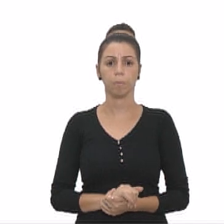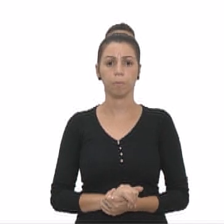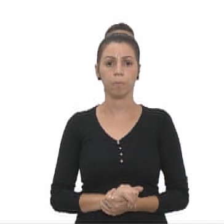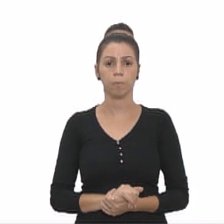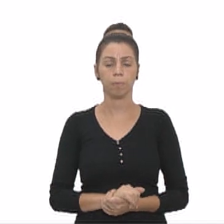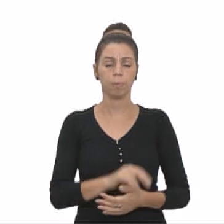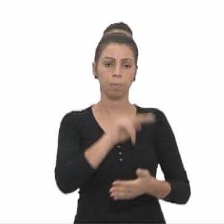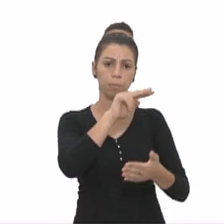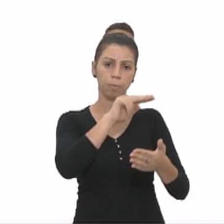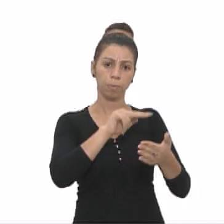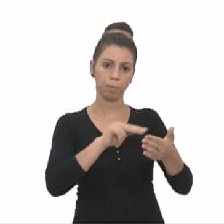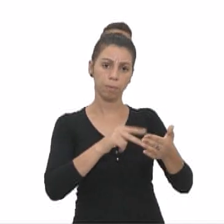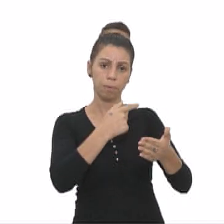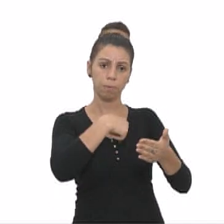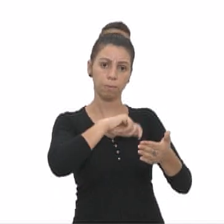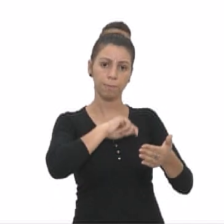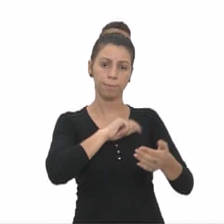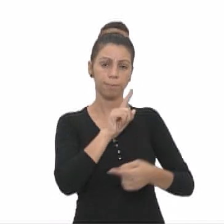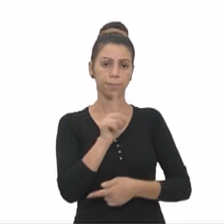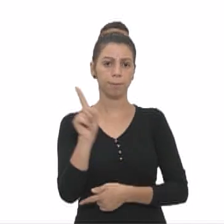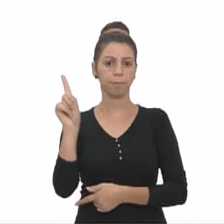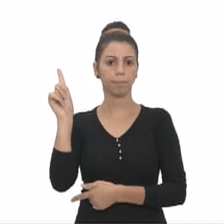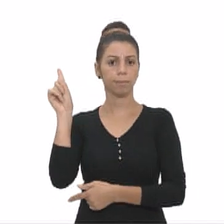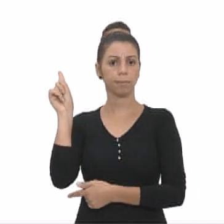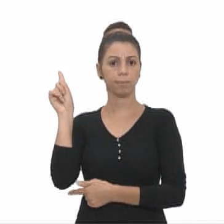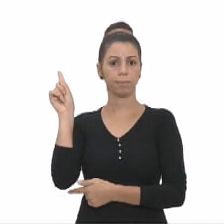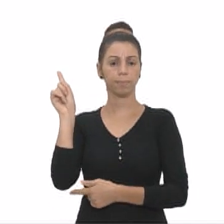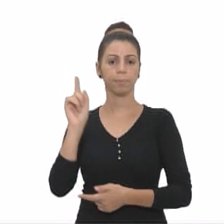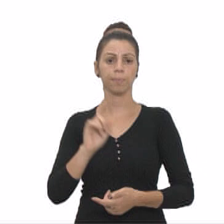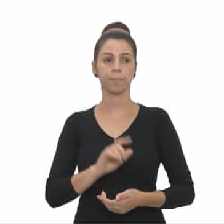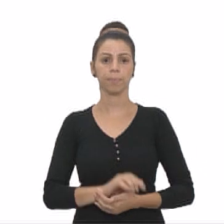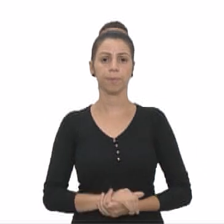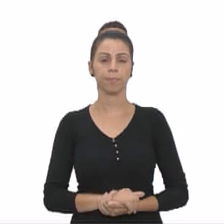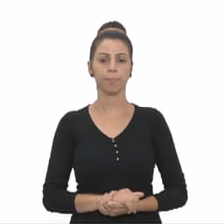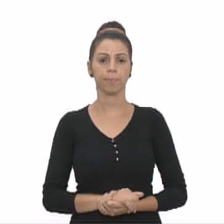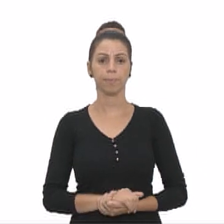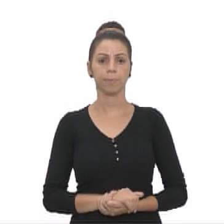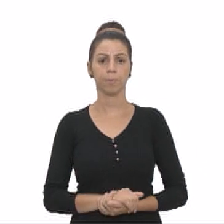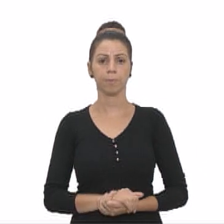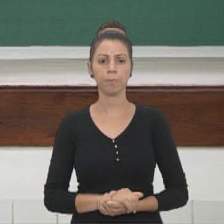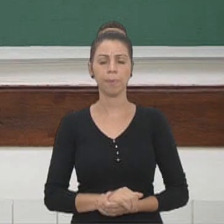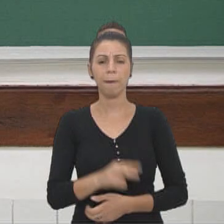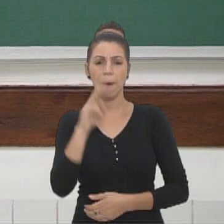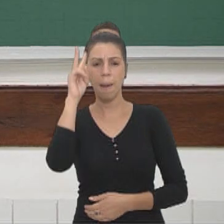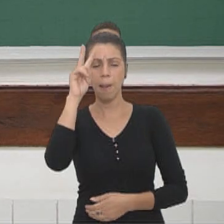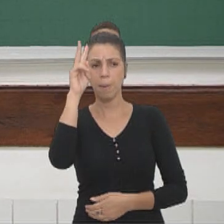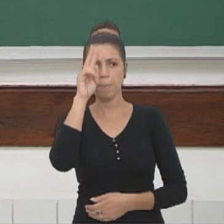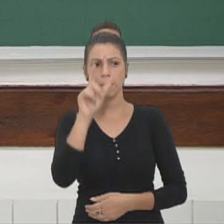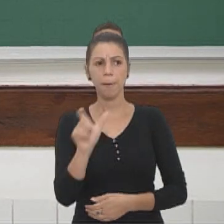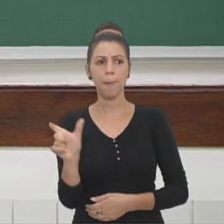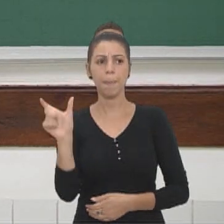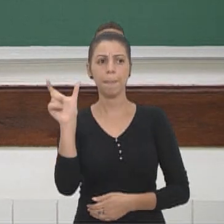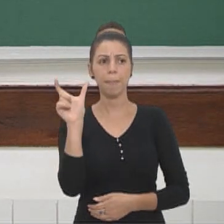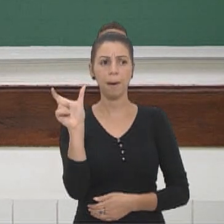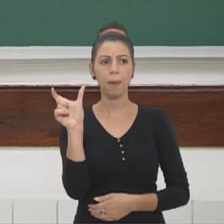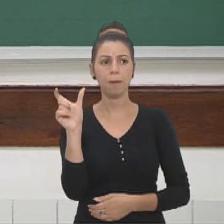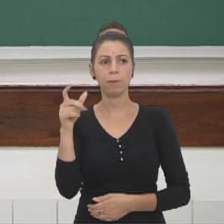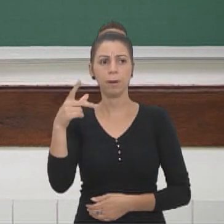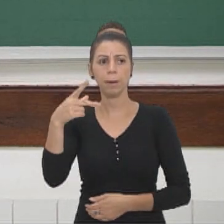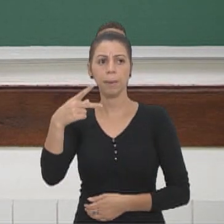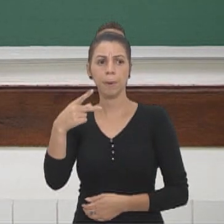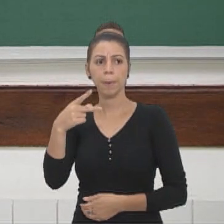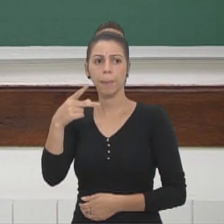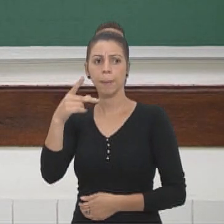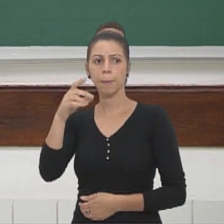um dos títulos de uma revista, de um periódico. Lembra da palavrinha periódico? El País,